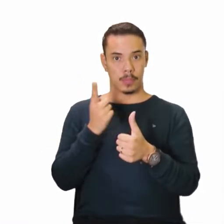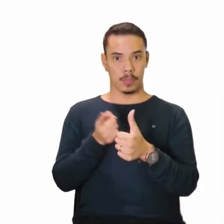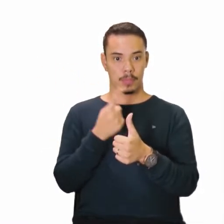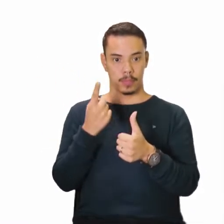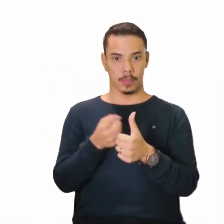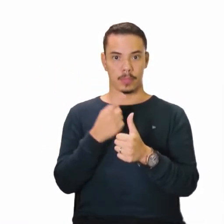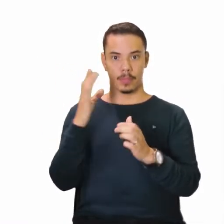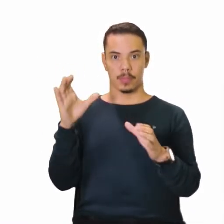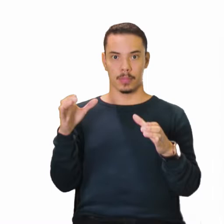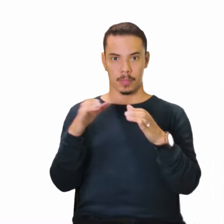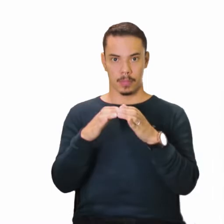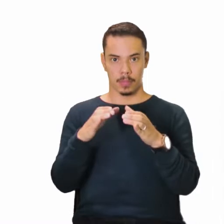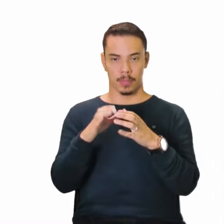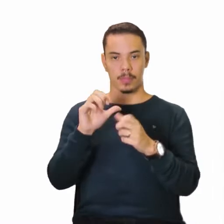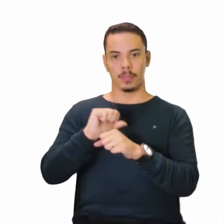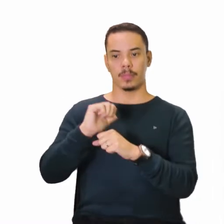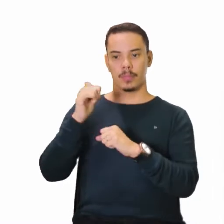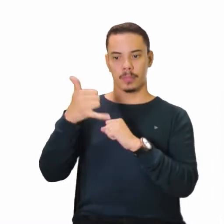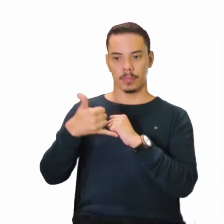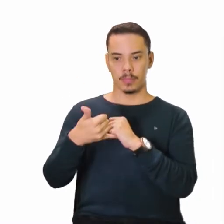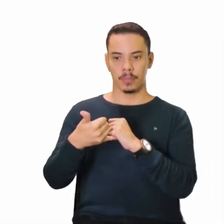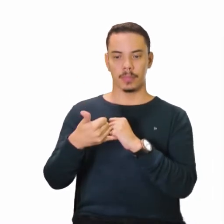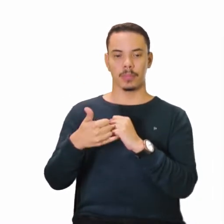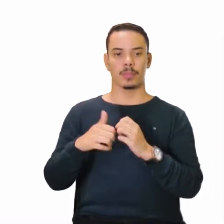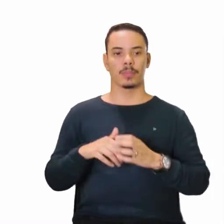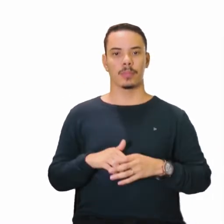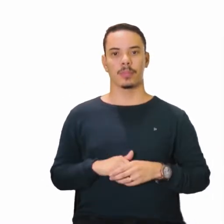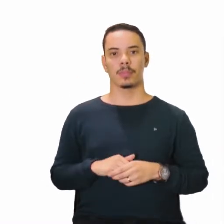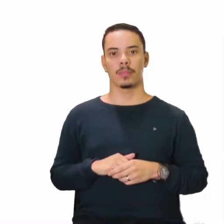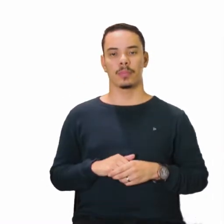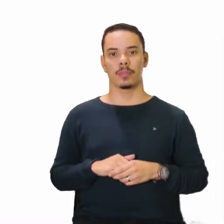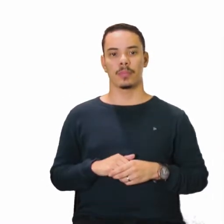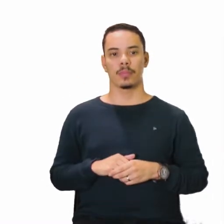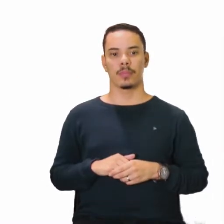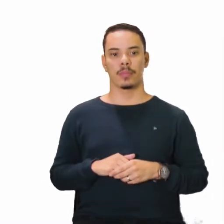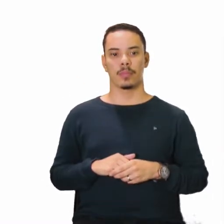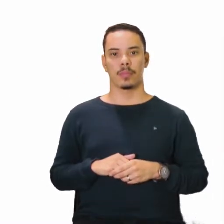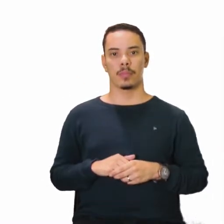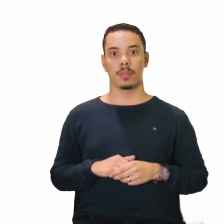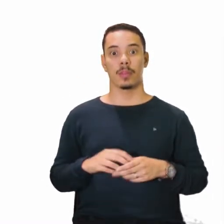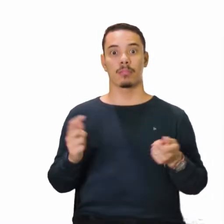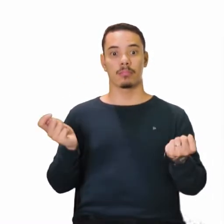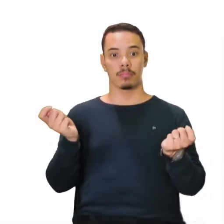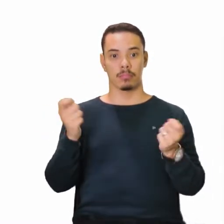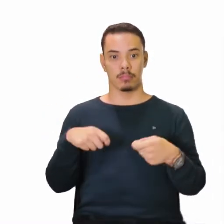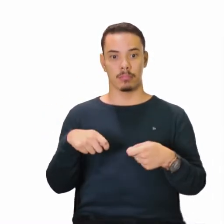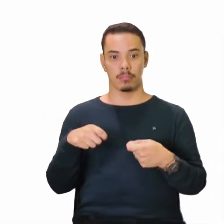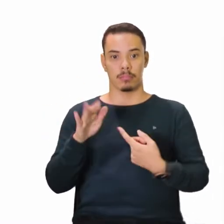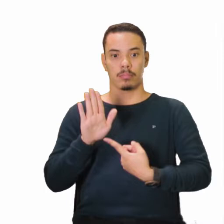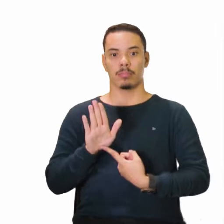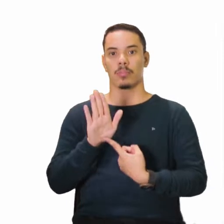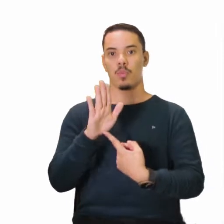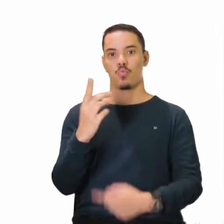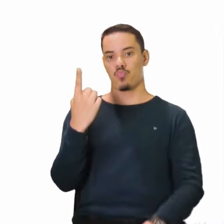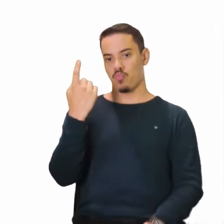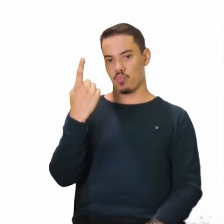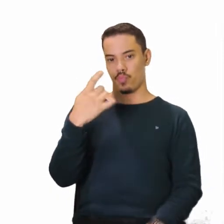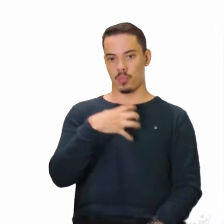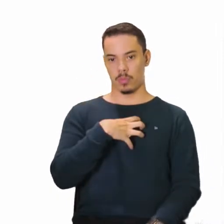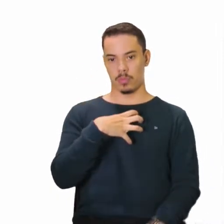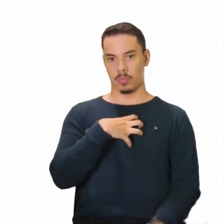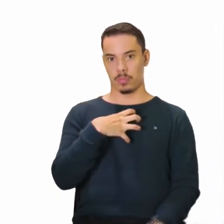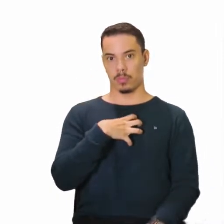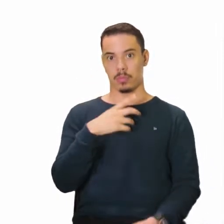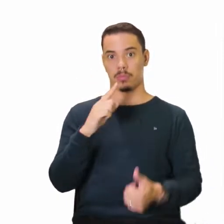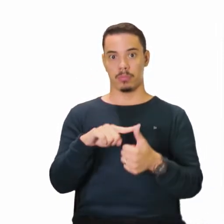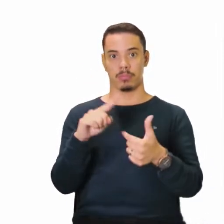primeira classificação dos adjetivos, a uniforme. Quando apresentam apenas uma única forma para